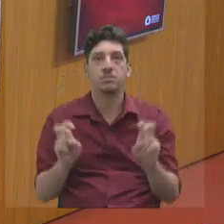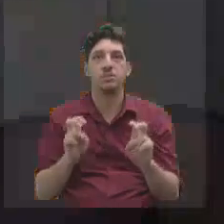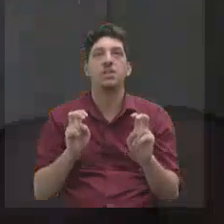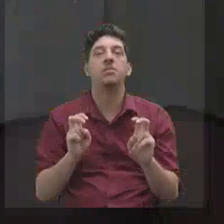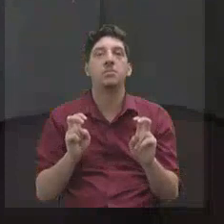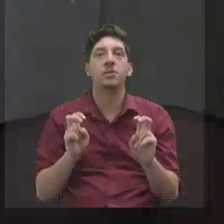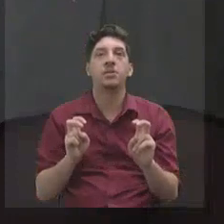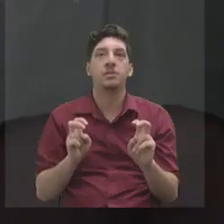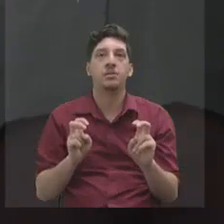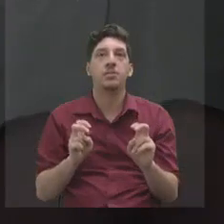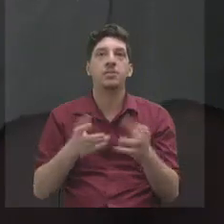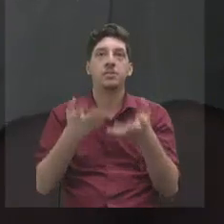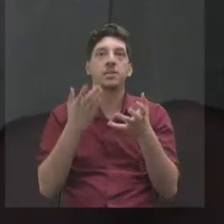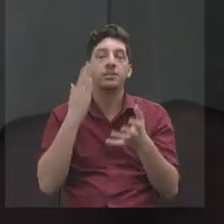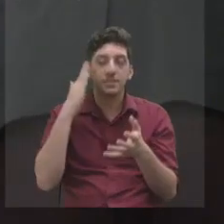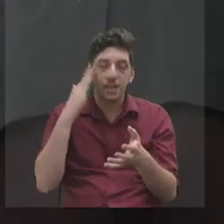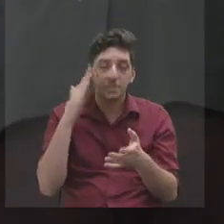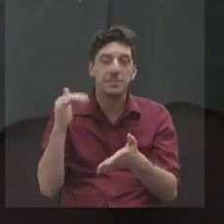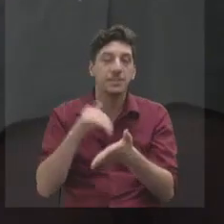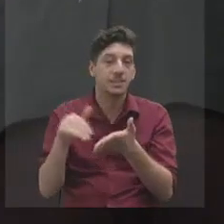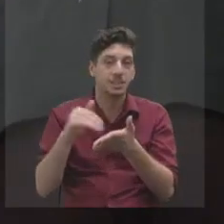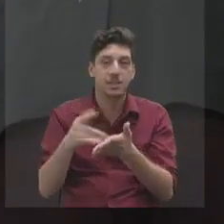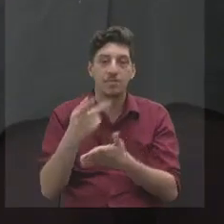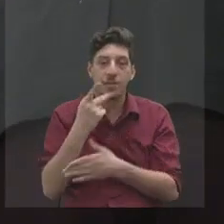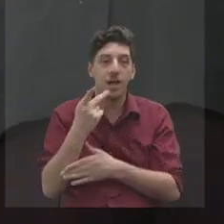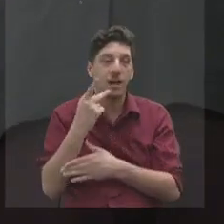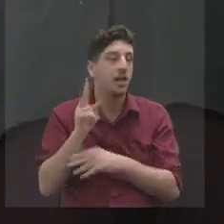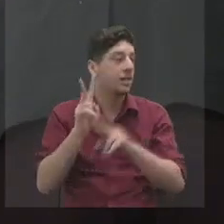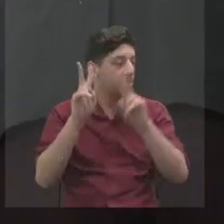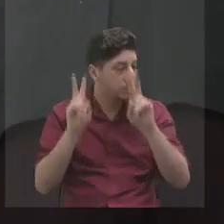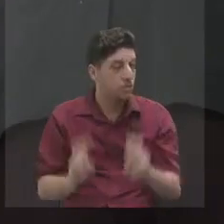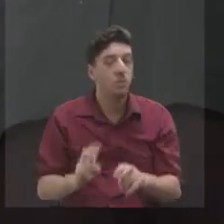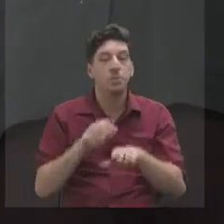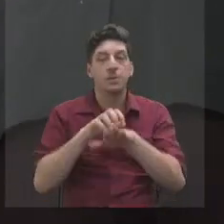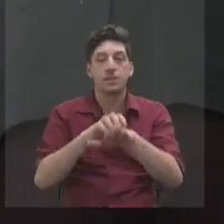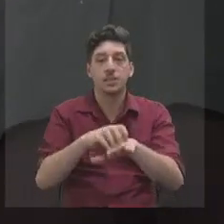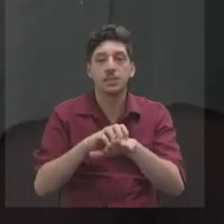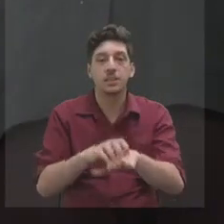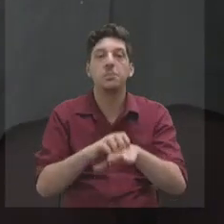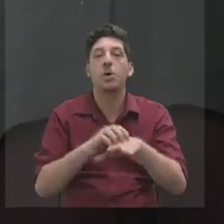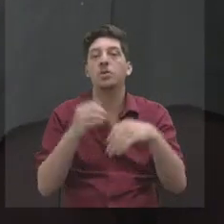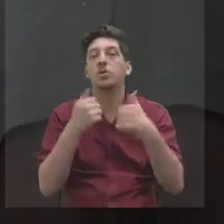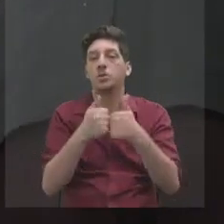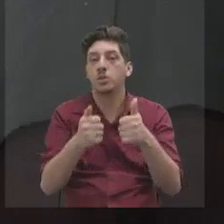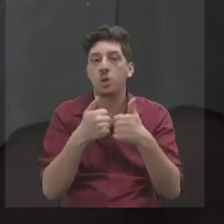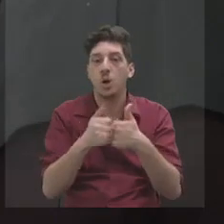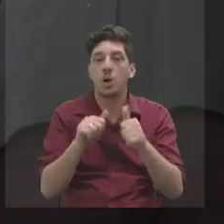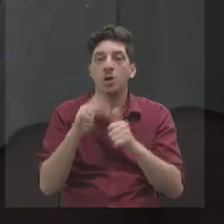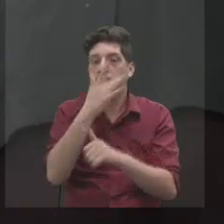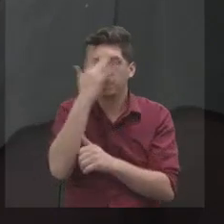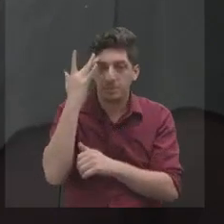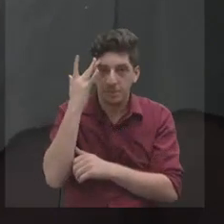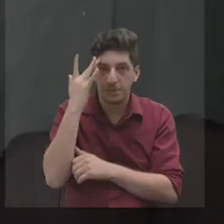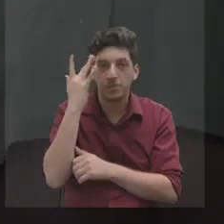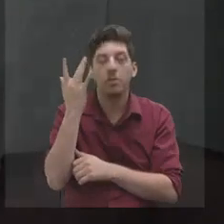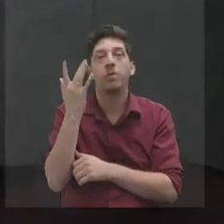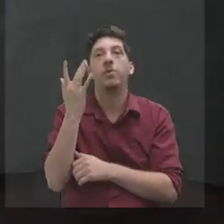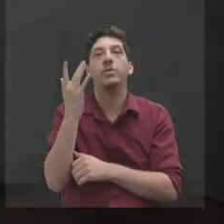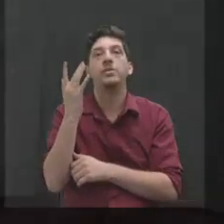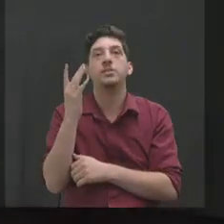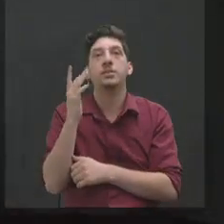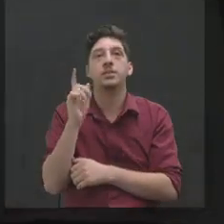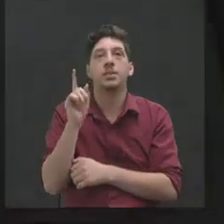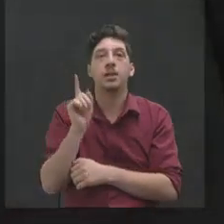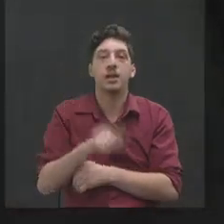muito de ouvir do secretário é com relação ao transporte público de passageiros em linha